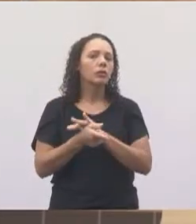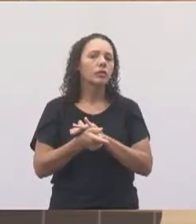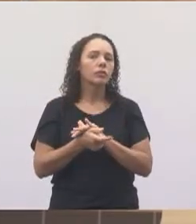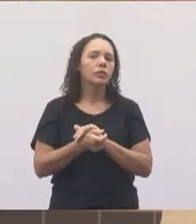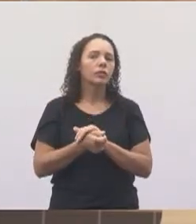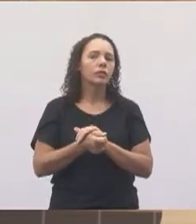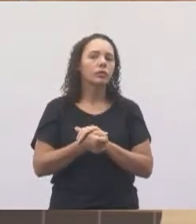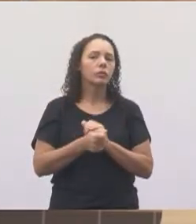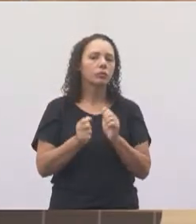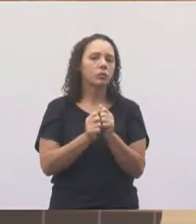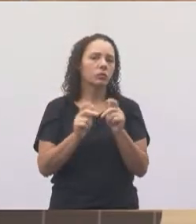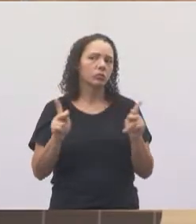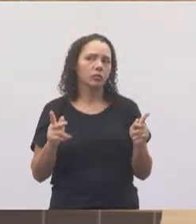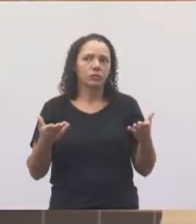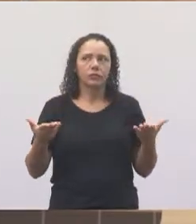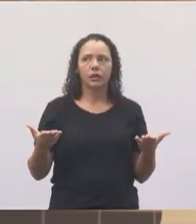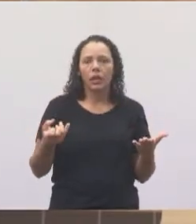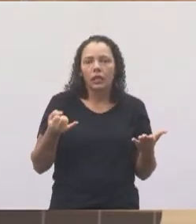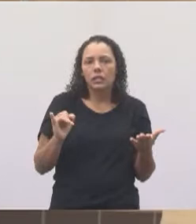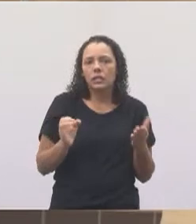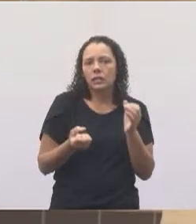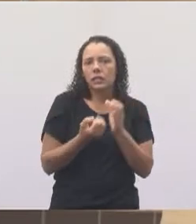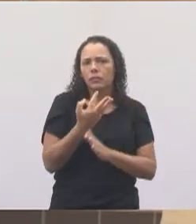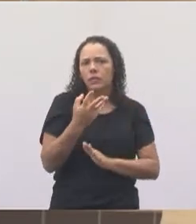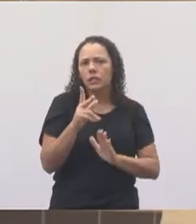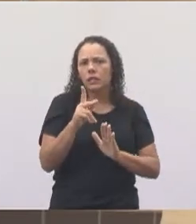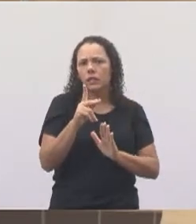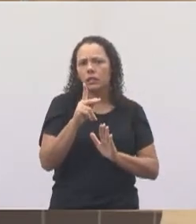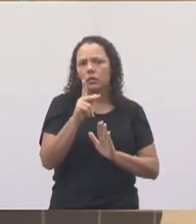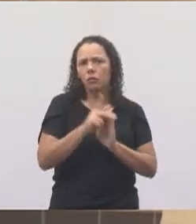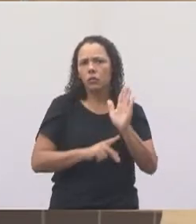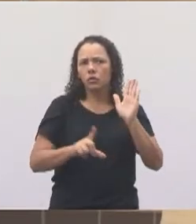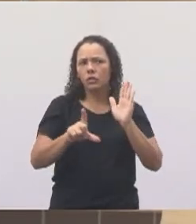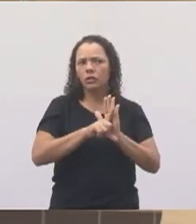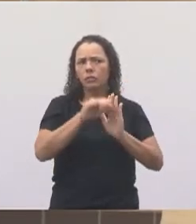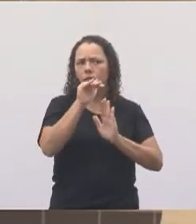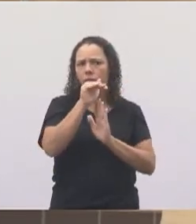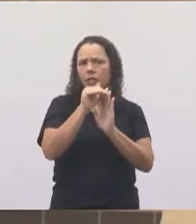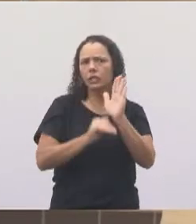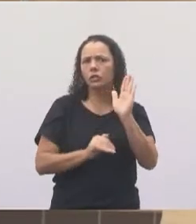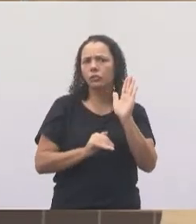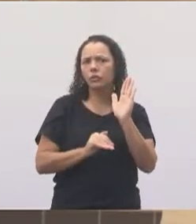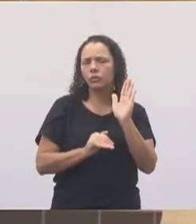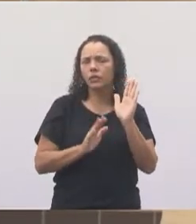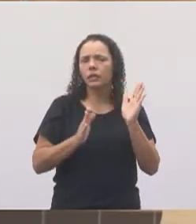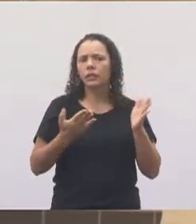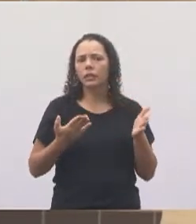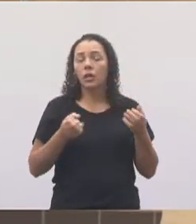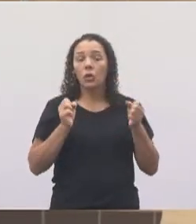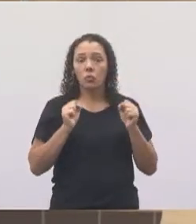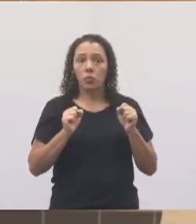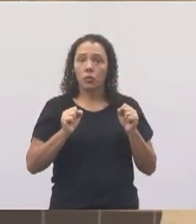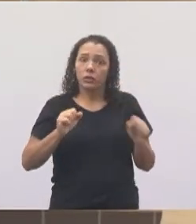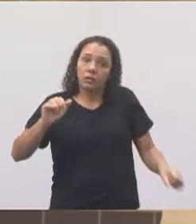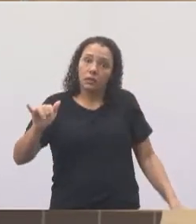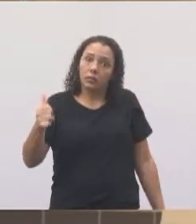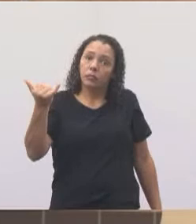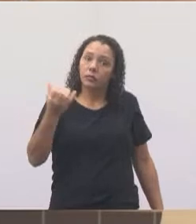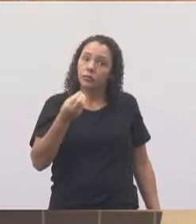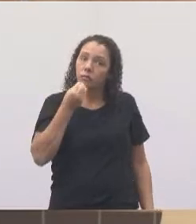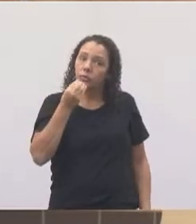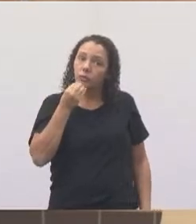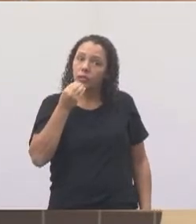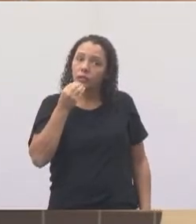fazendo aqui um projeto de lei para reduzir essa contribuição, poderia aproveitar a oportunidade